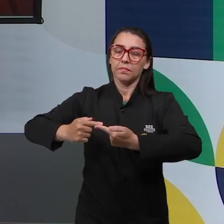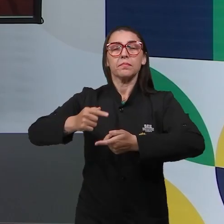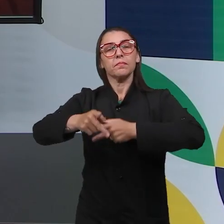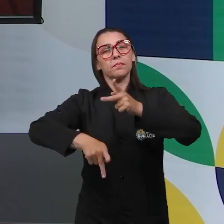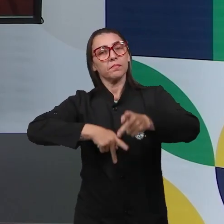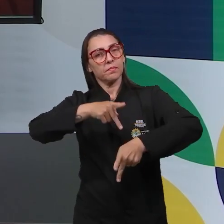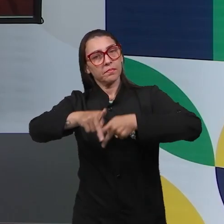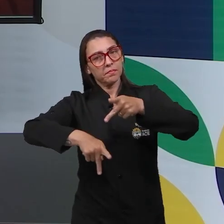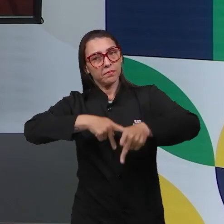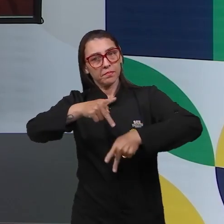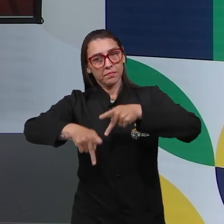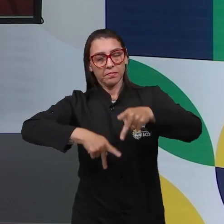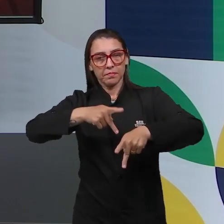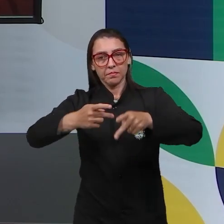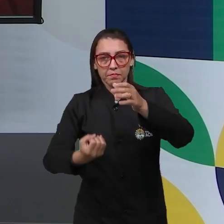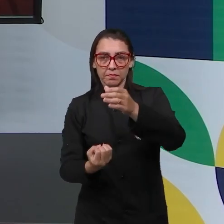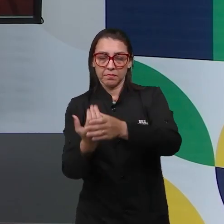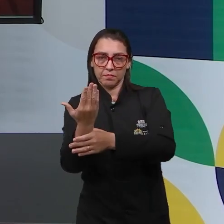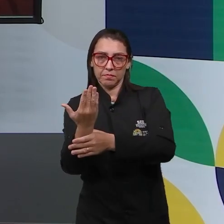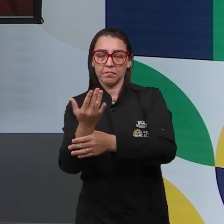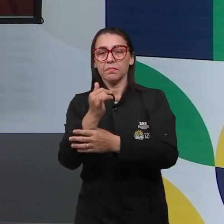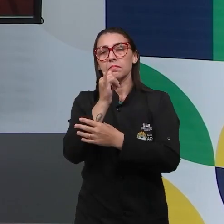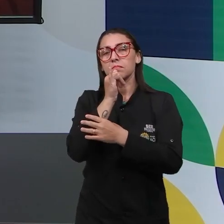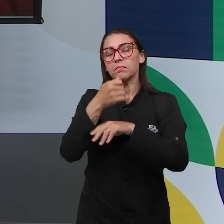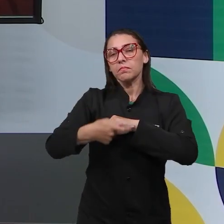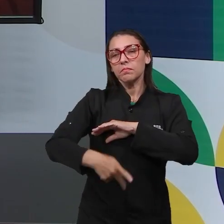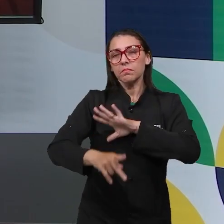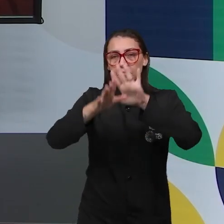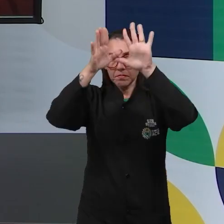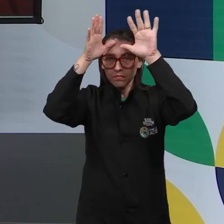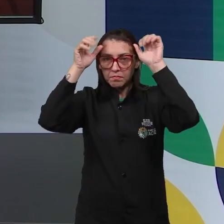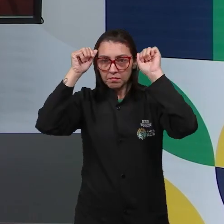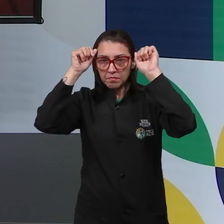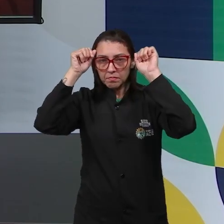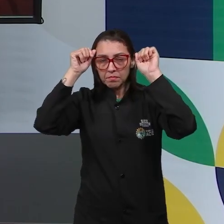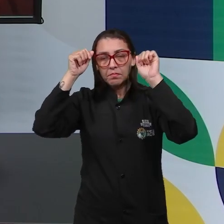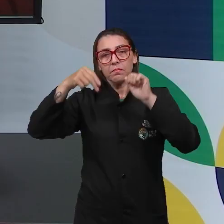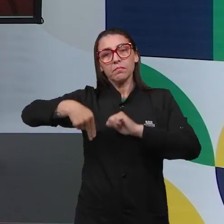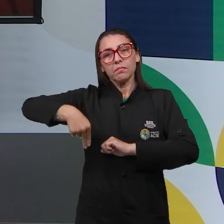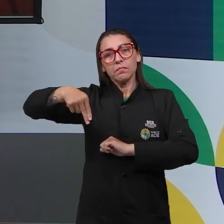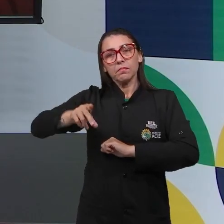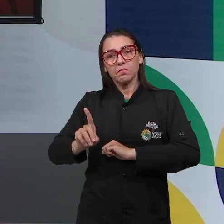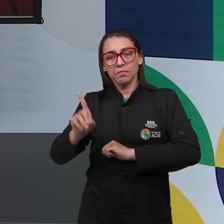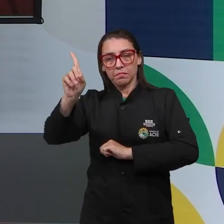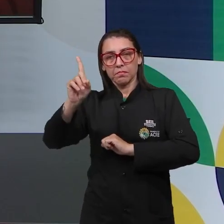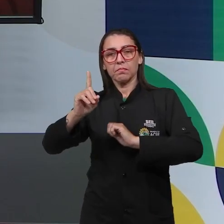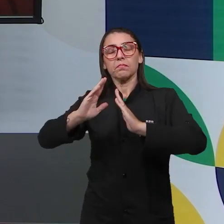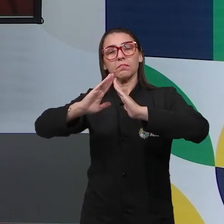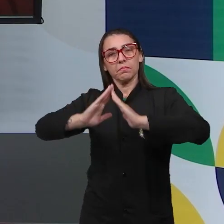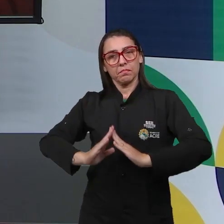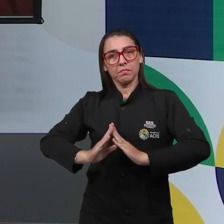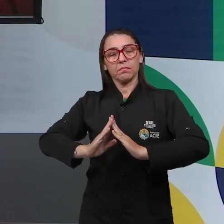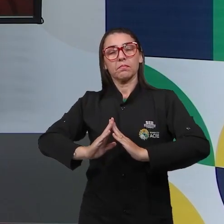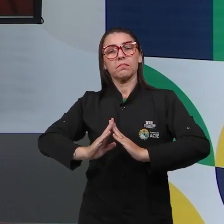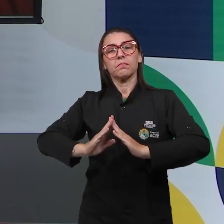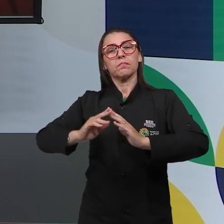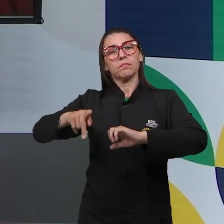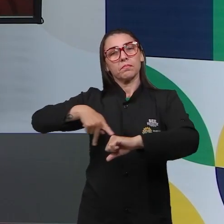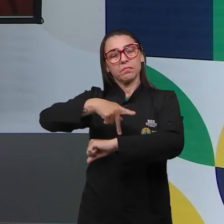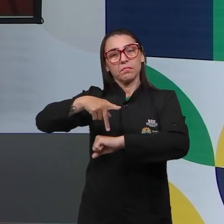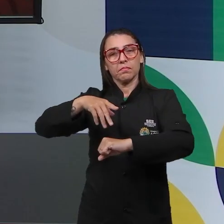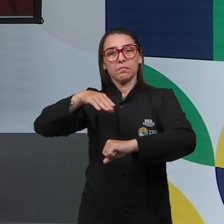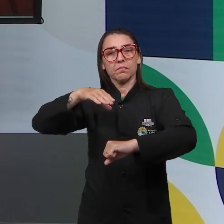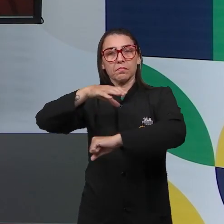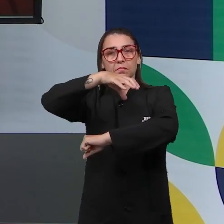povos que dão origem aí, por exemplo, aqui no Acre, que é os povos os nordestinos. Dentro dos países latino-americanos, geralmente os